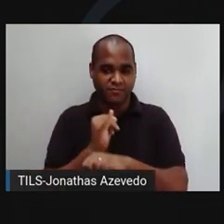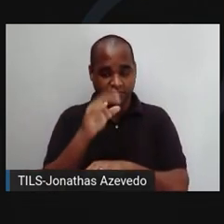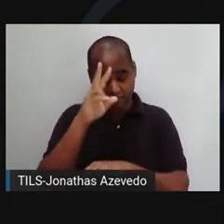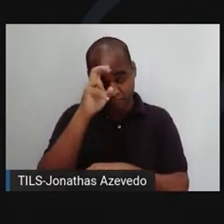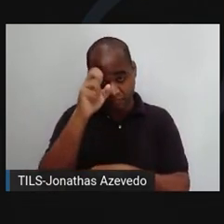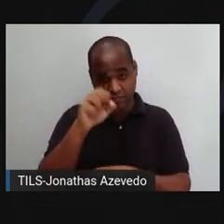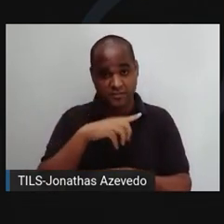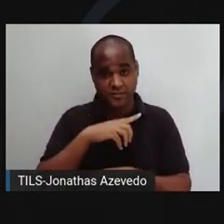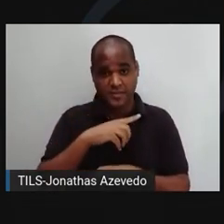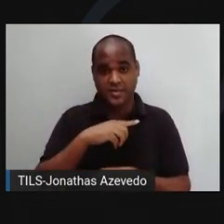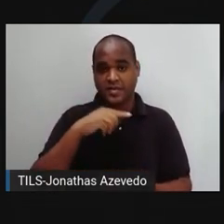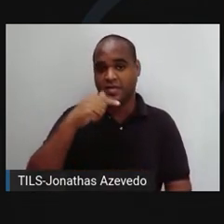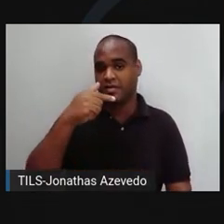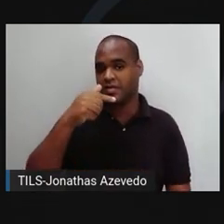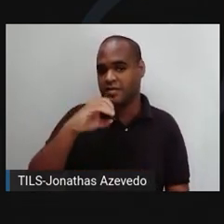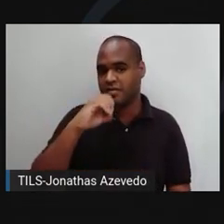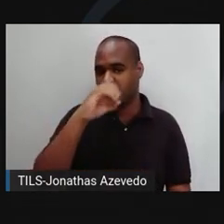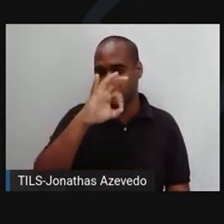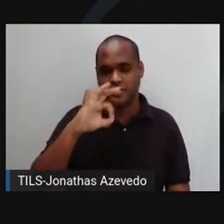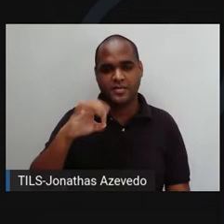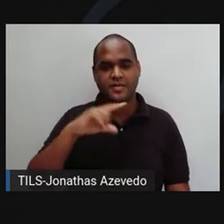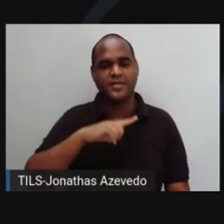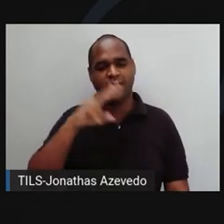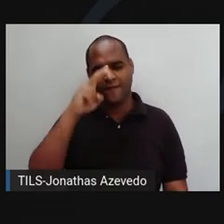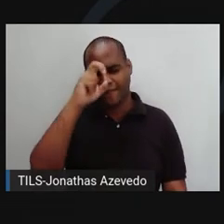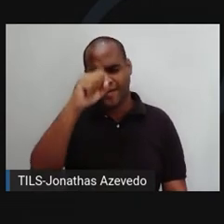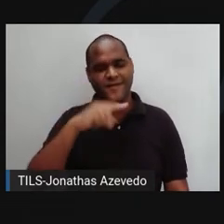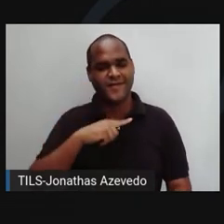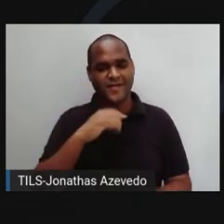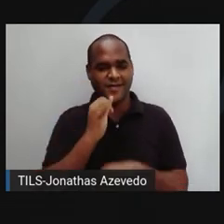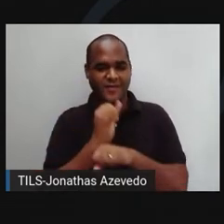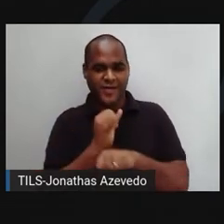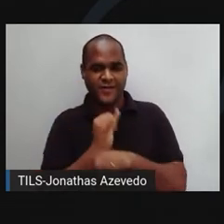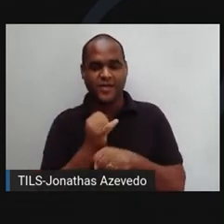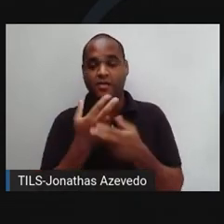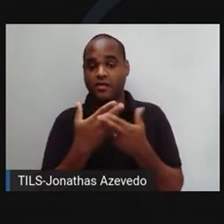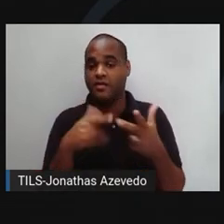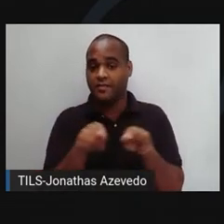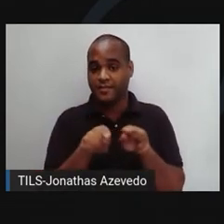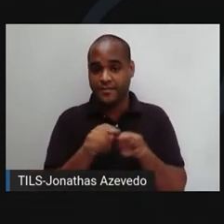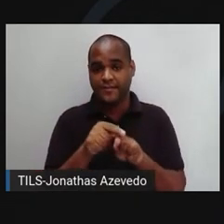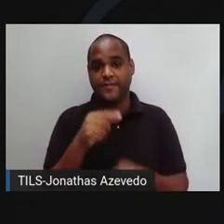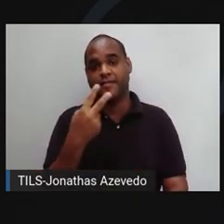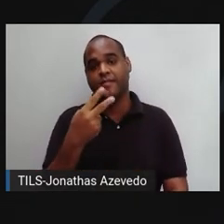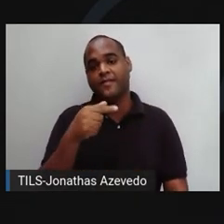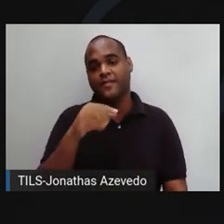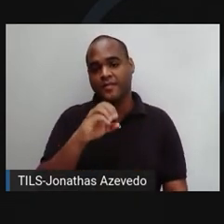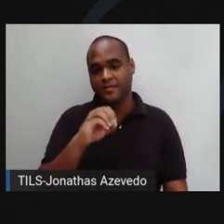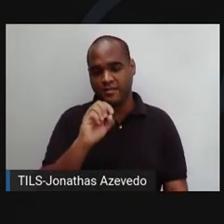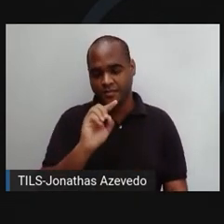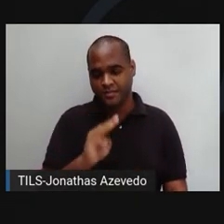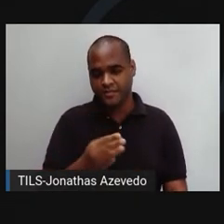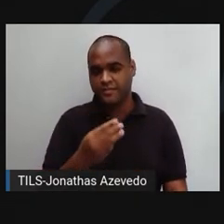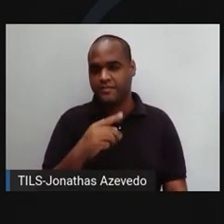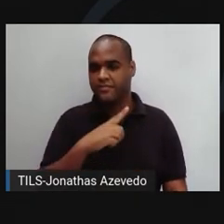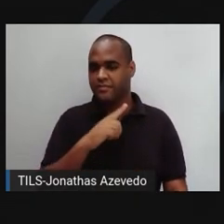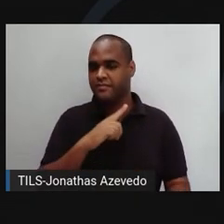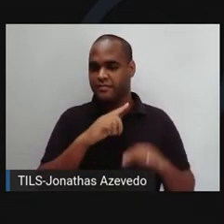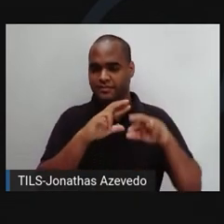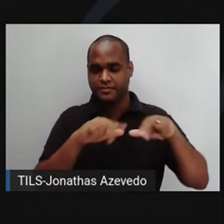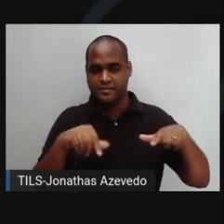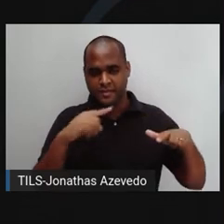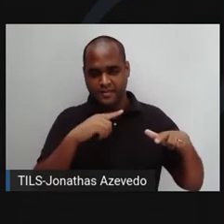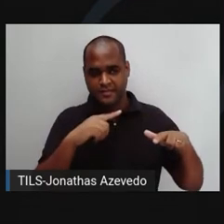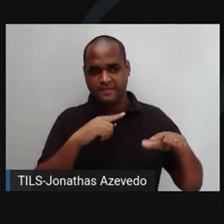% do ferro do seu corpo fica nos glóbulos vermelhos. Ele também possui 270 milhões de compartimentos que são chamados